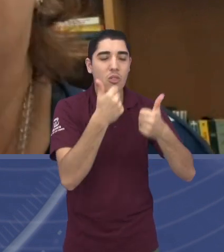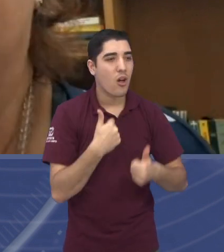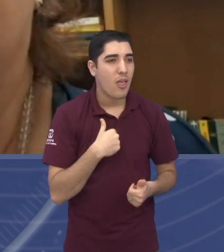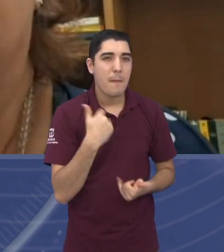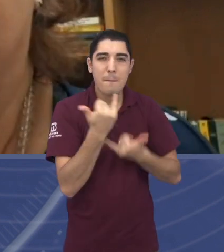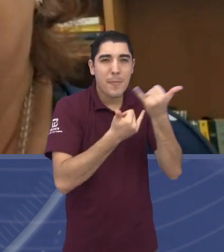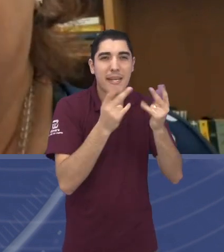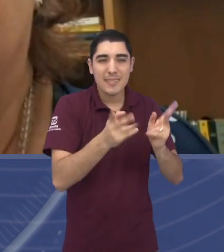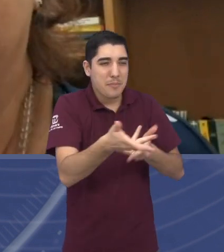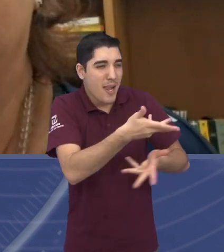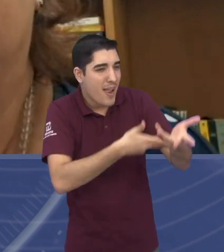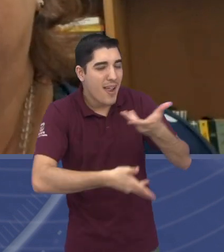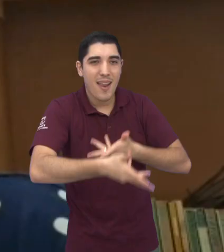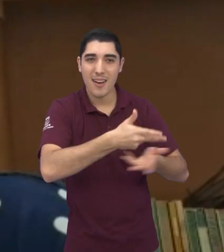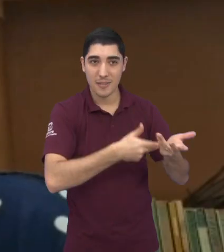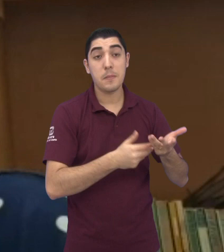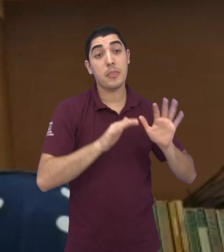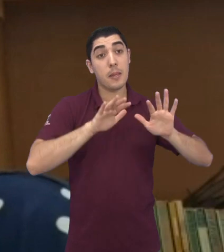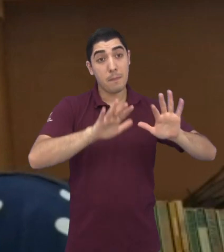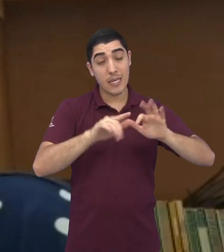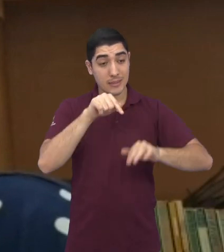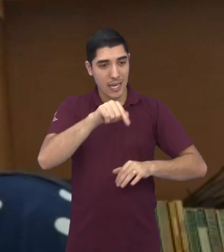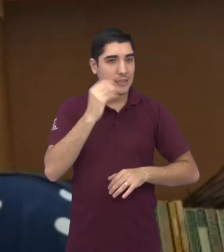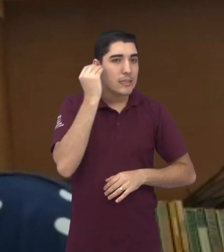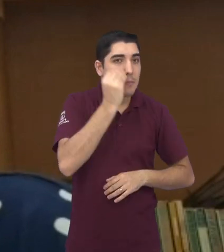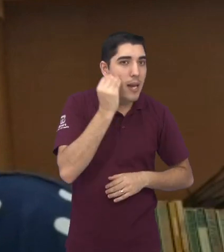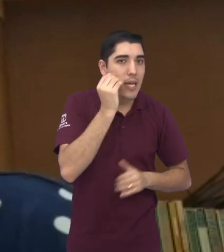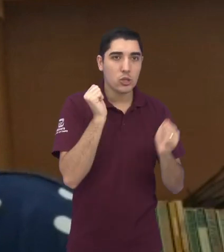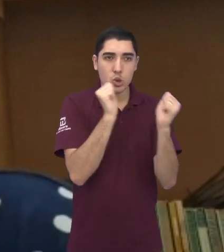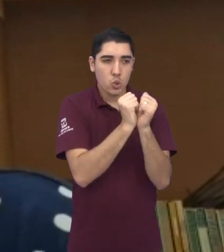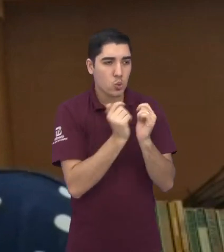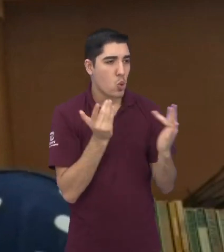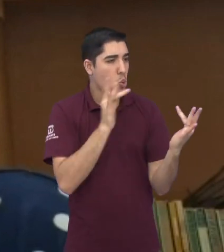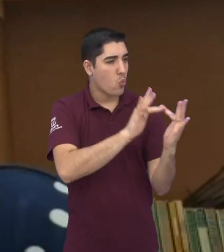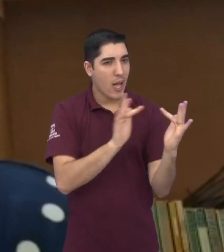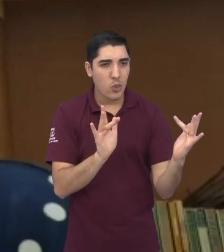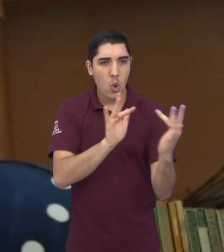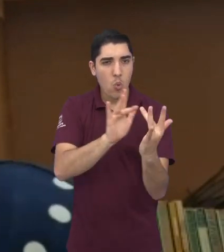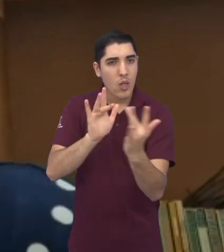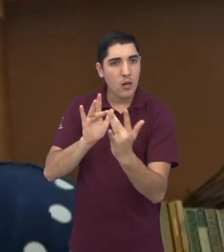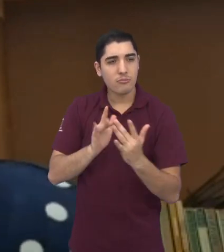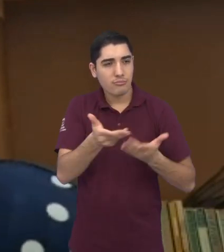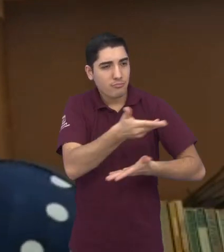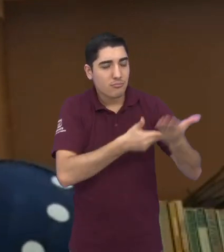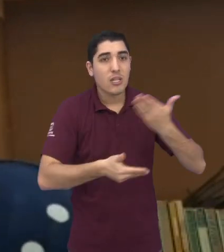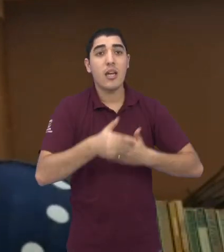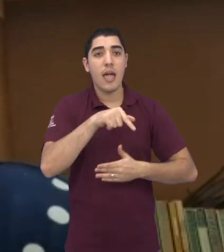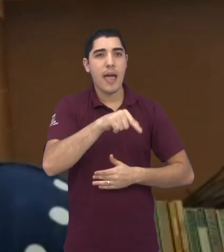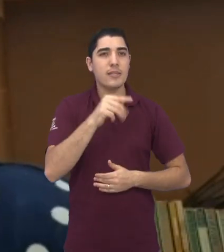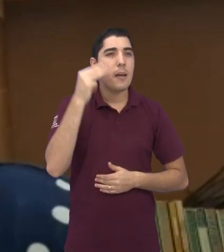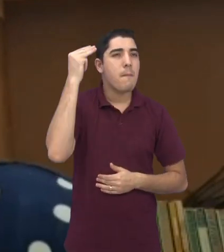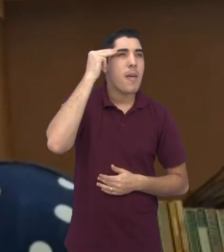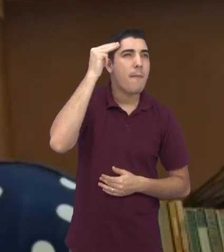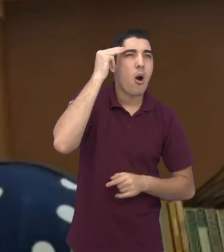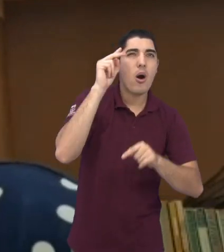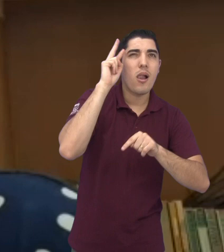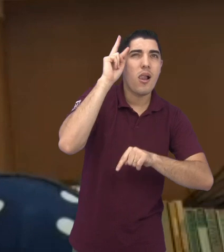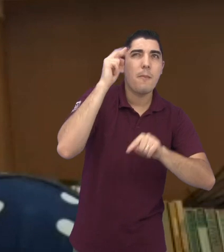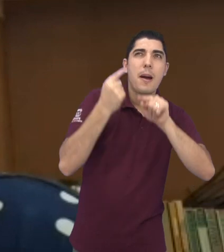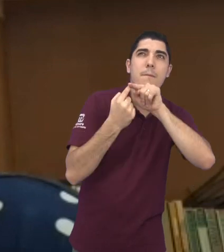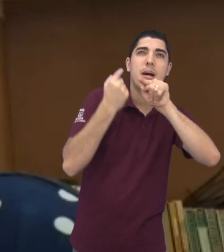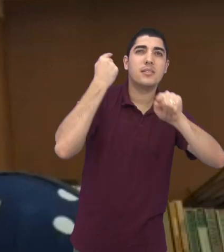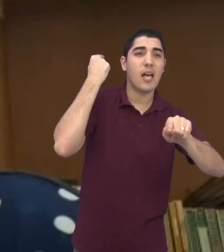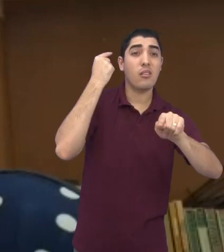né? Mas essa experiência, essa memória, essas histórias que não estão contadas nos livros, mas que a gente